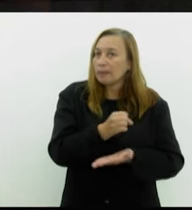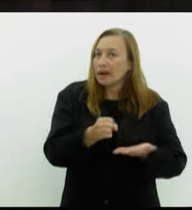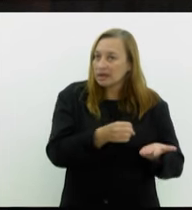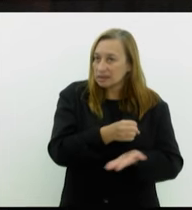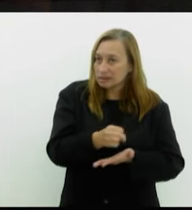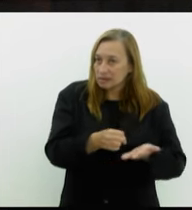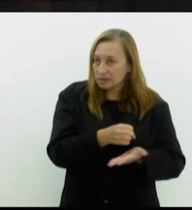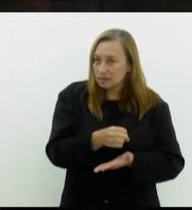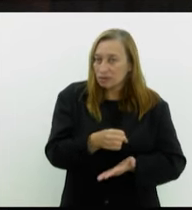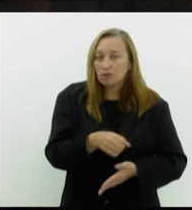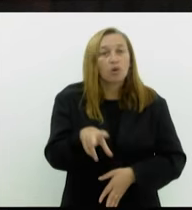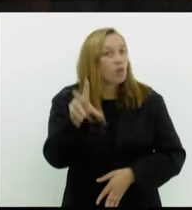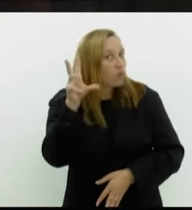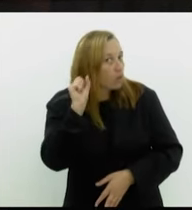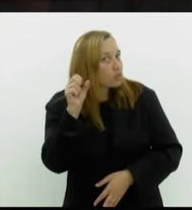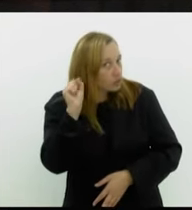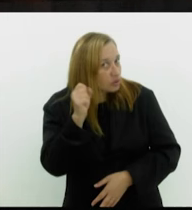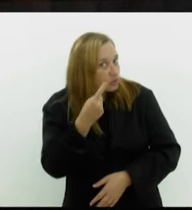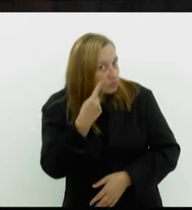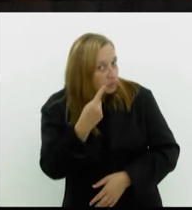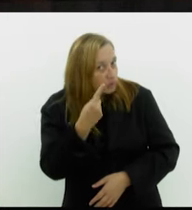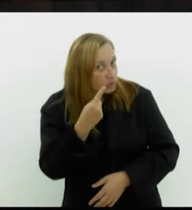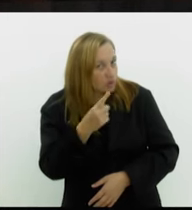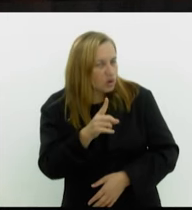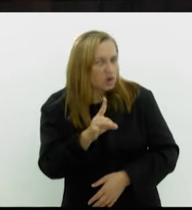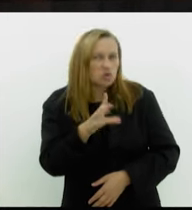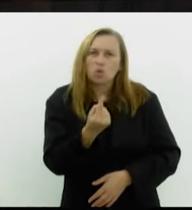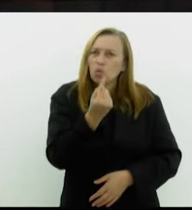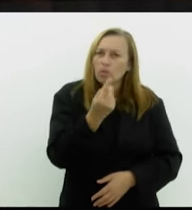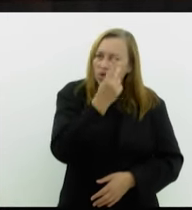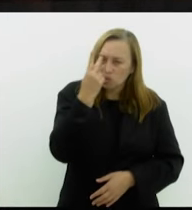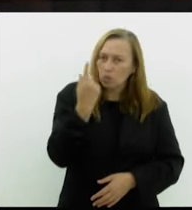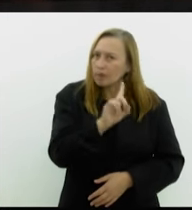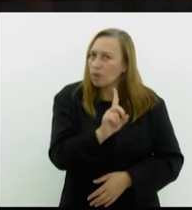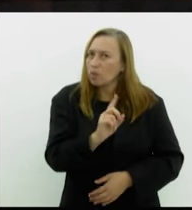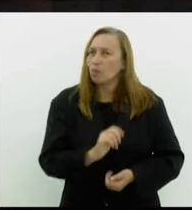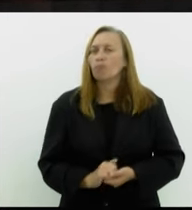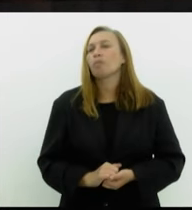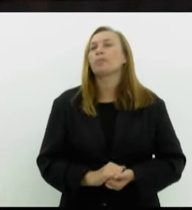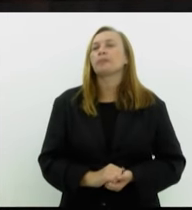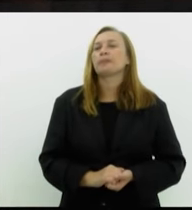A senhora ouviu, a senhora estava aqui, e não foi uma só.